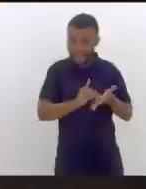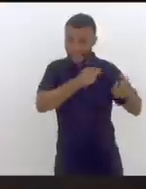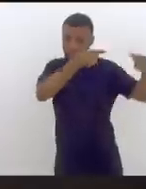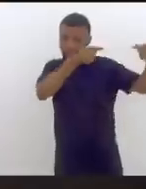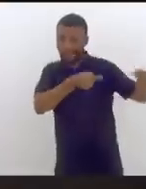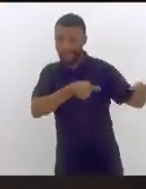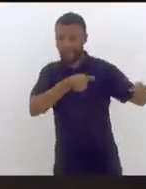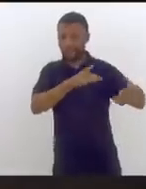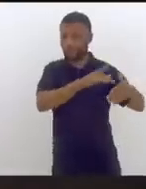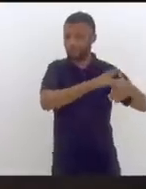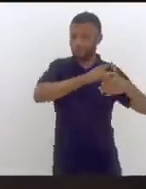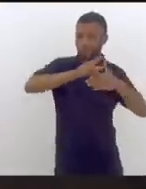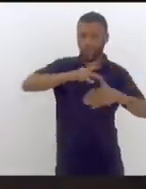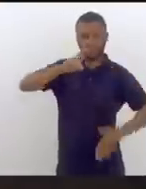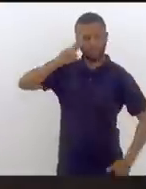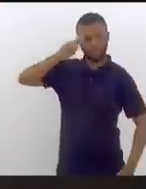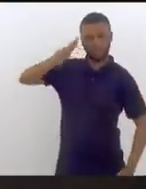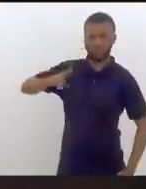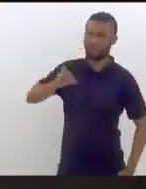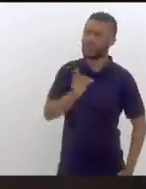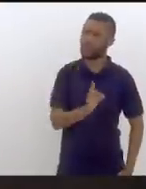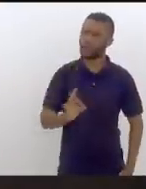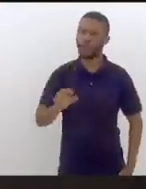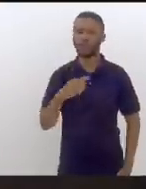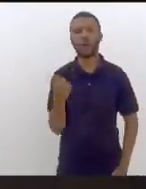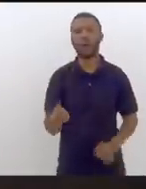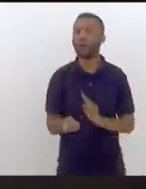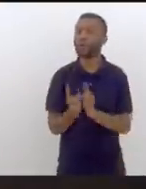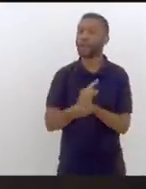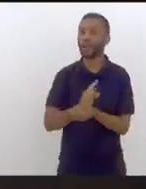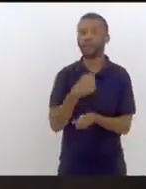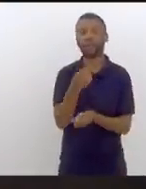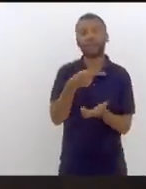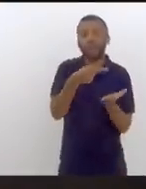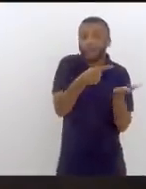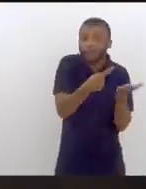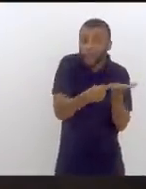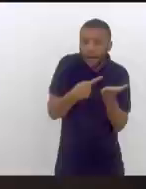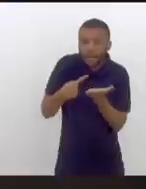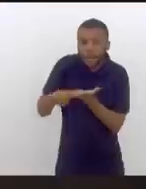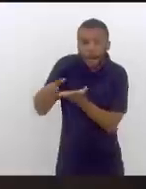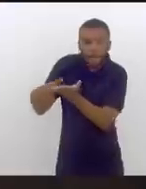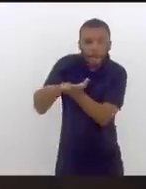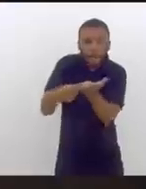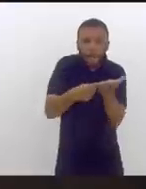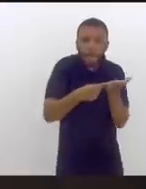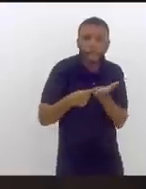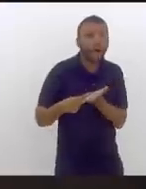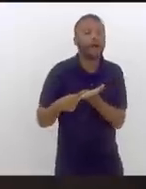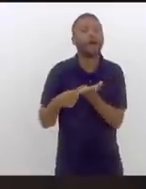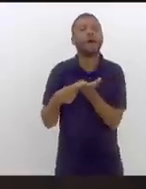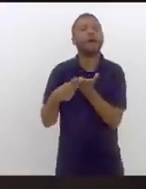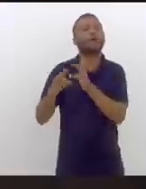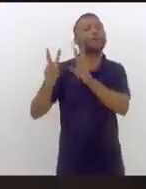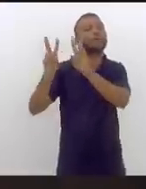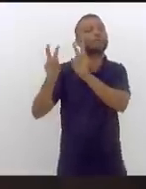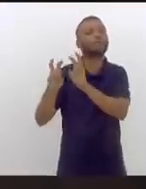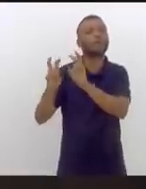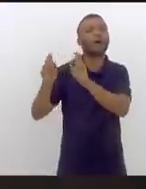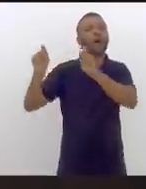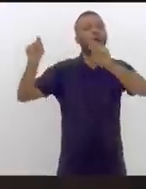coronel do comandante pelo contrário a gente quer entrar aqui no consenso e chegar numa questão razoável